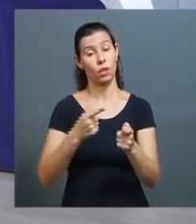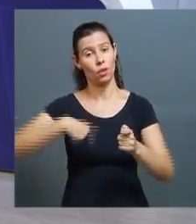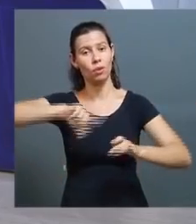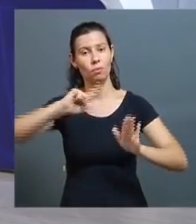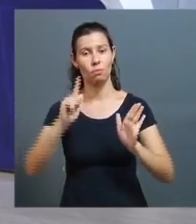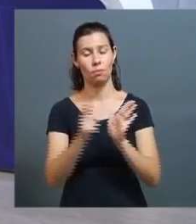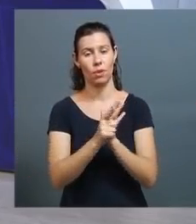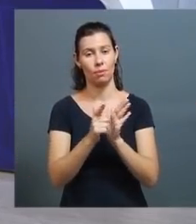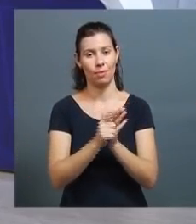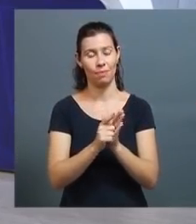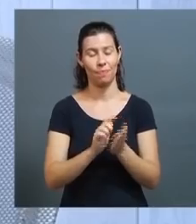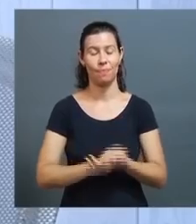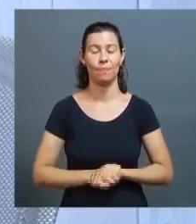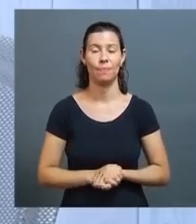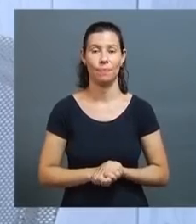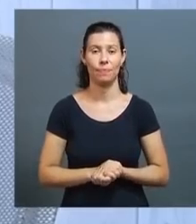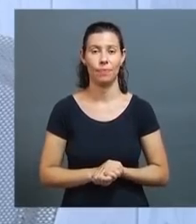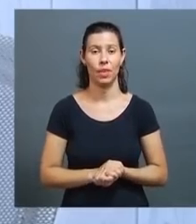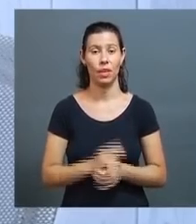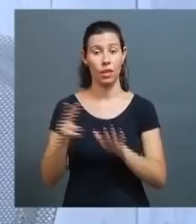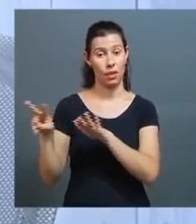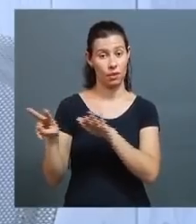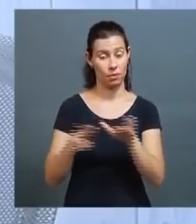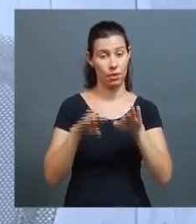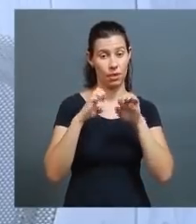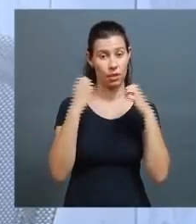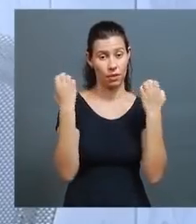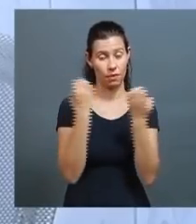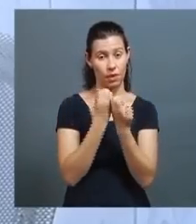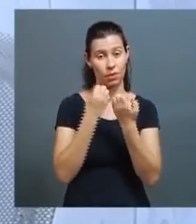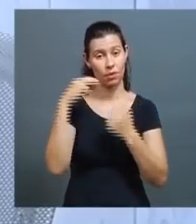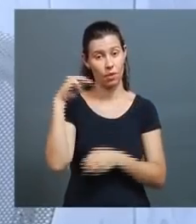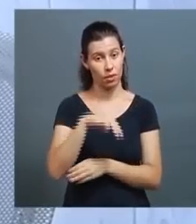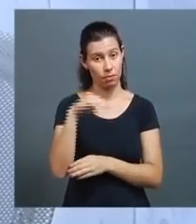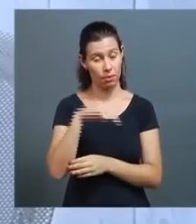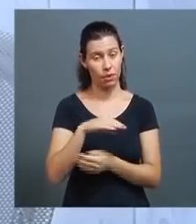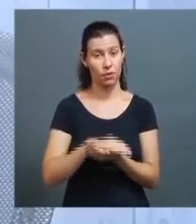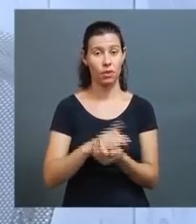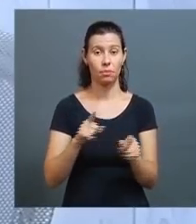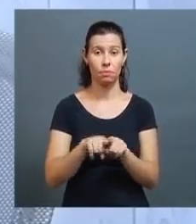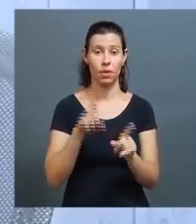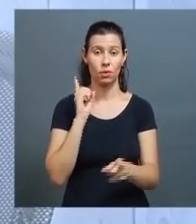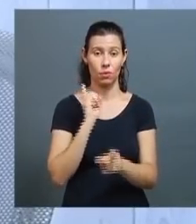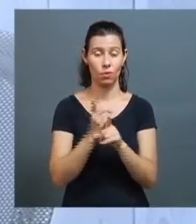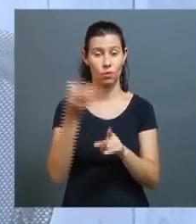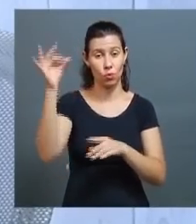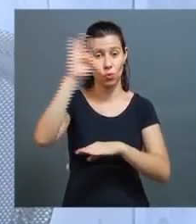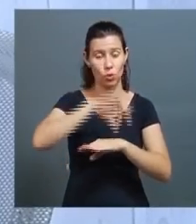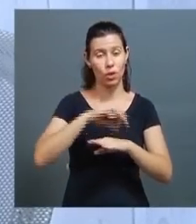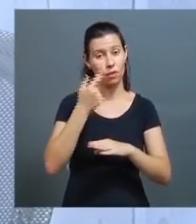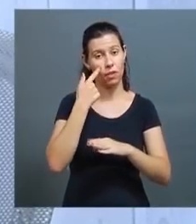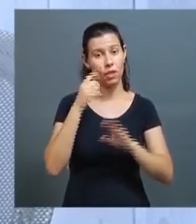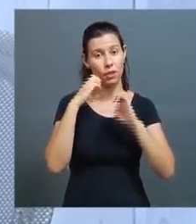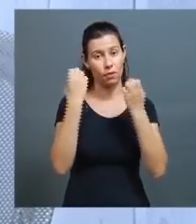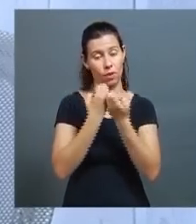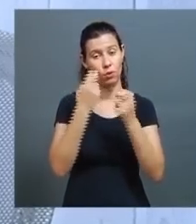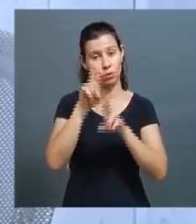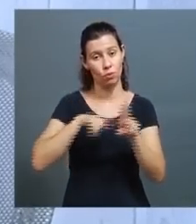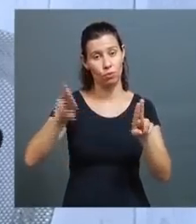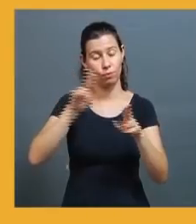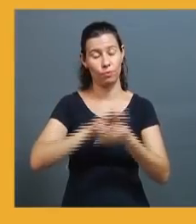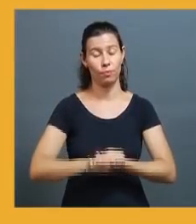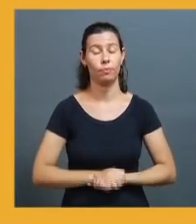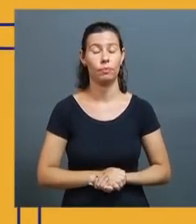também. Tá dado o recado. Essa semana tem evento da matemática e também encontro sobre abelhas. Vamos ver mais no nosso quadro Eventos UFO.